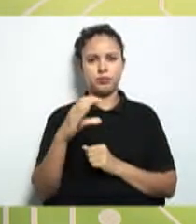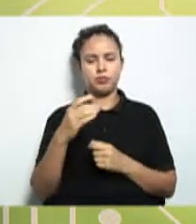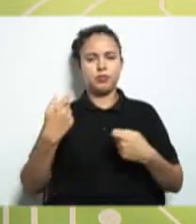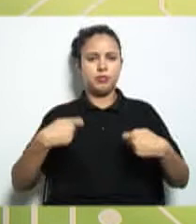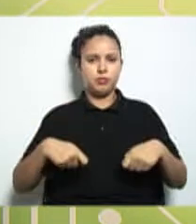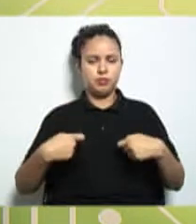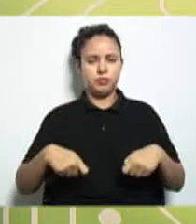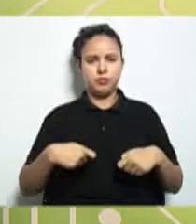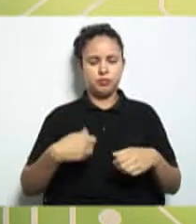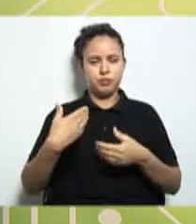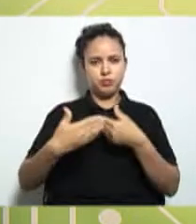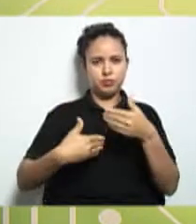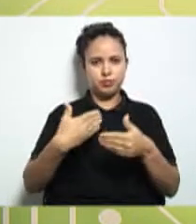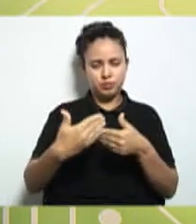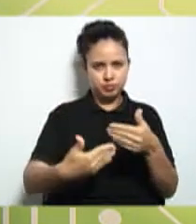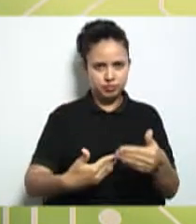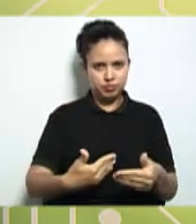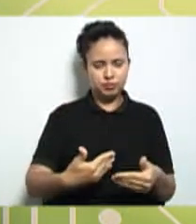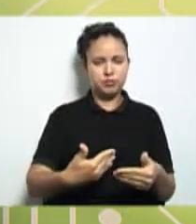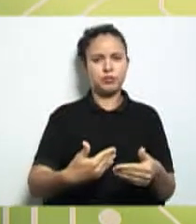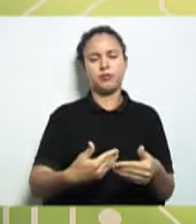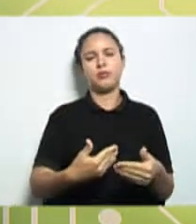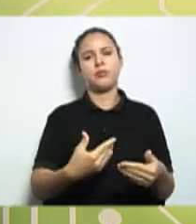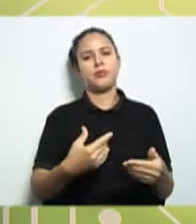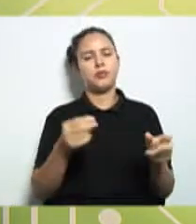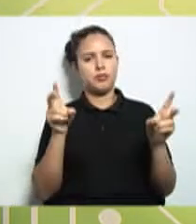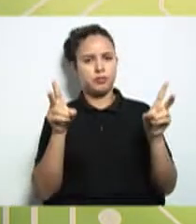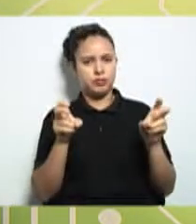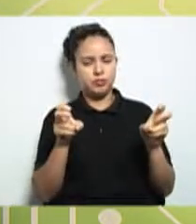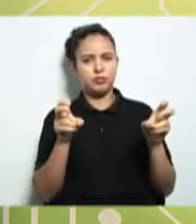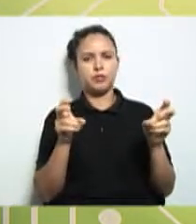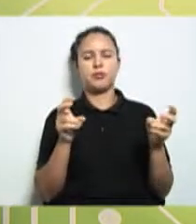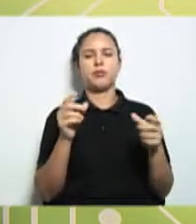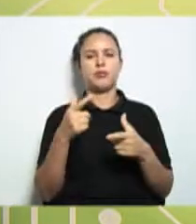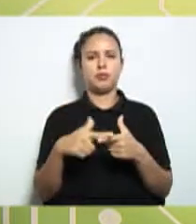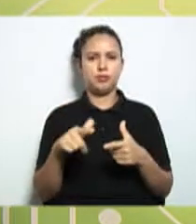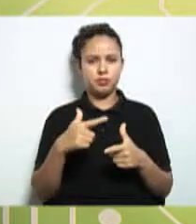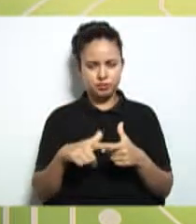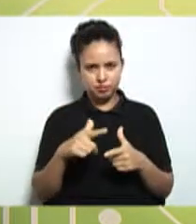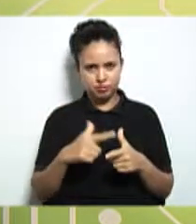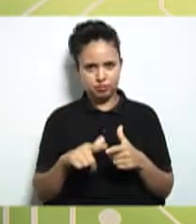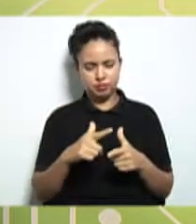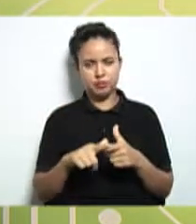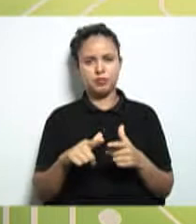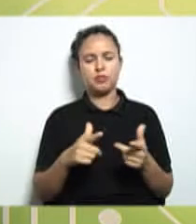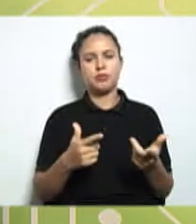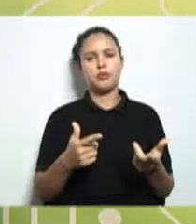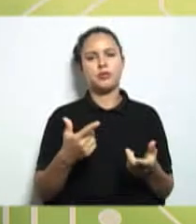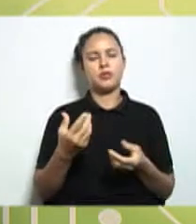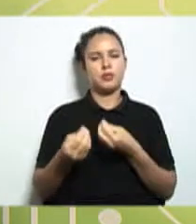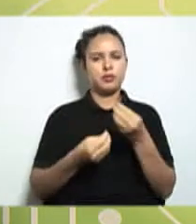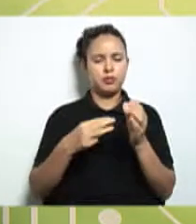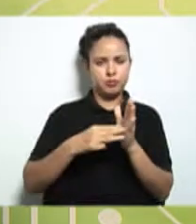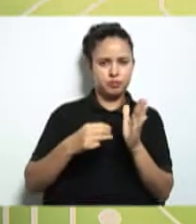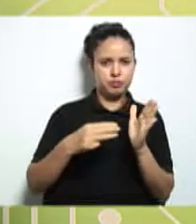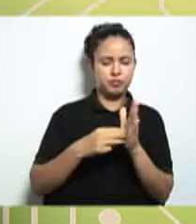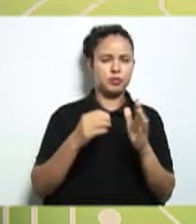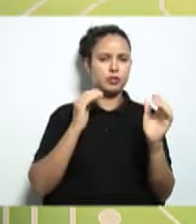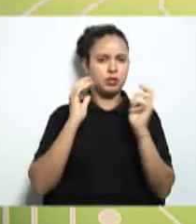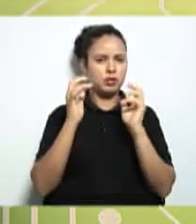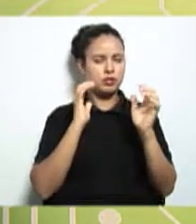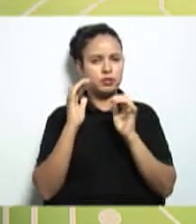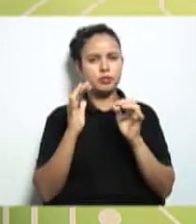precisa desenvolver, né, de acordo com o tema, um problema, algumas hipóteses, método, tipo de